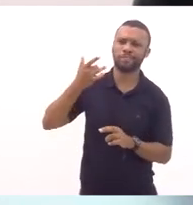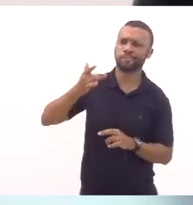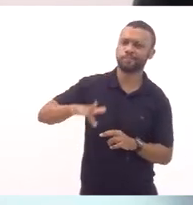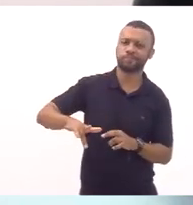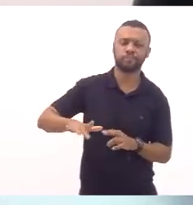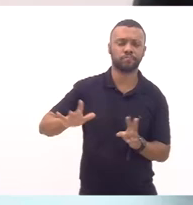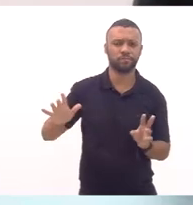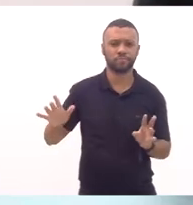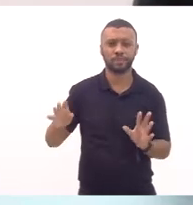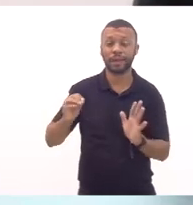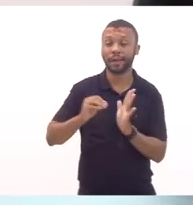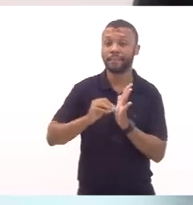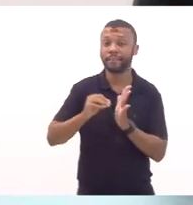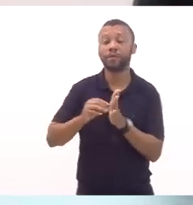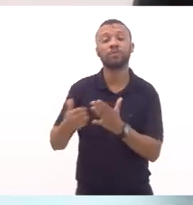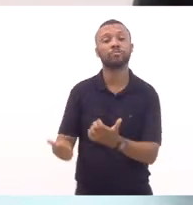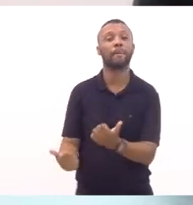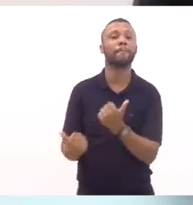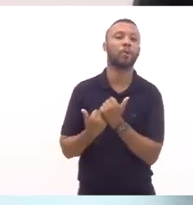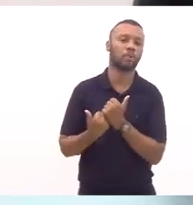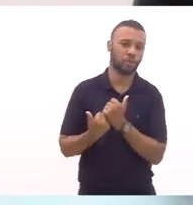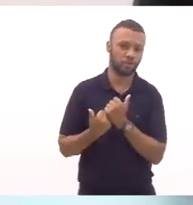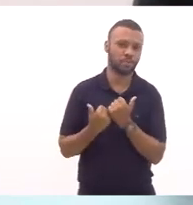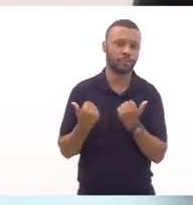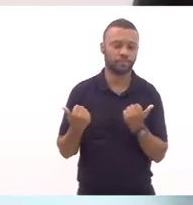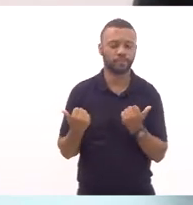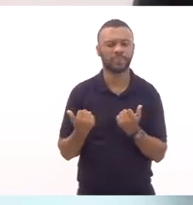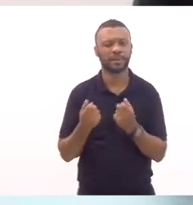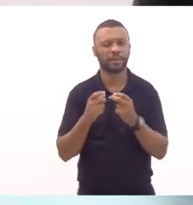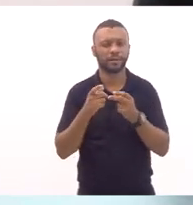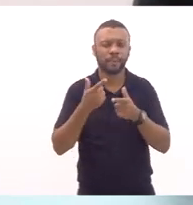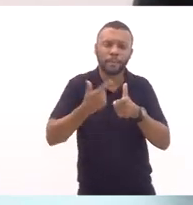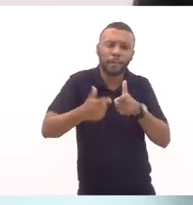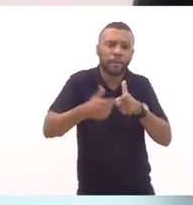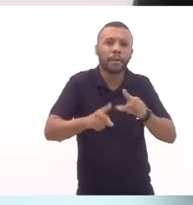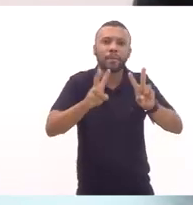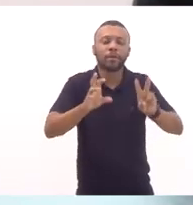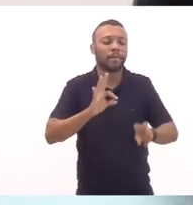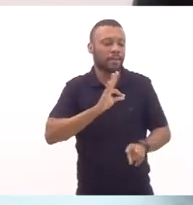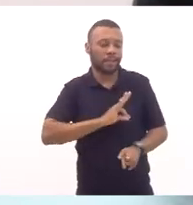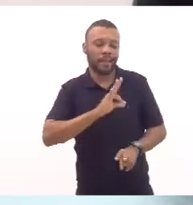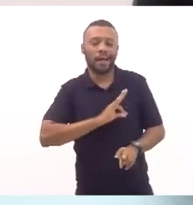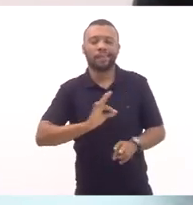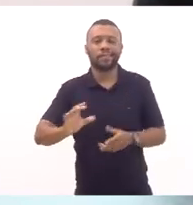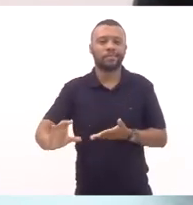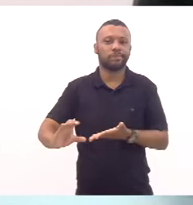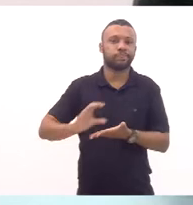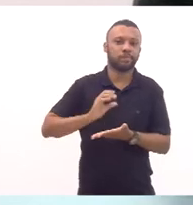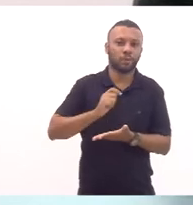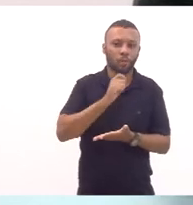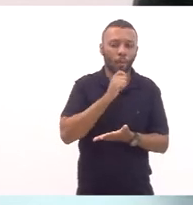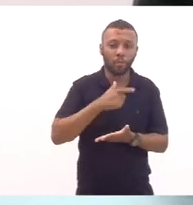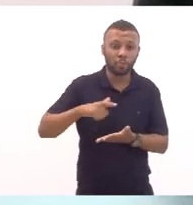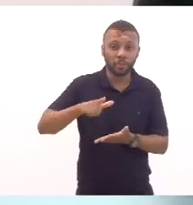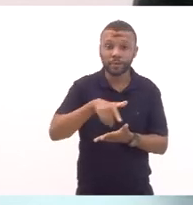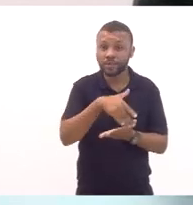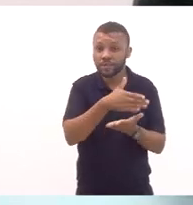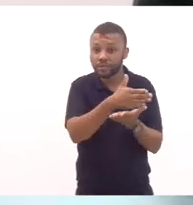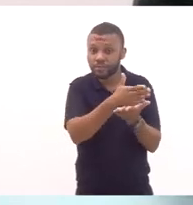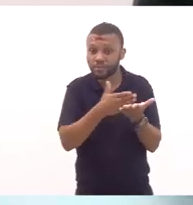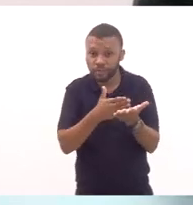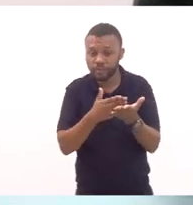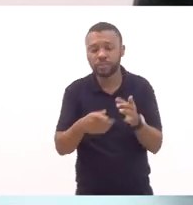era dado, com questões acerca de salários que não eram pagos, senão divididos, e benefícios